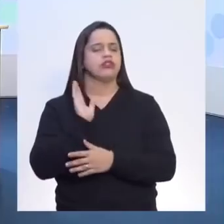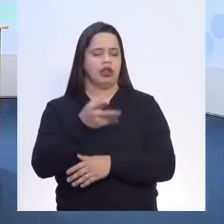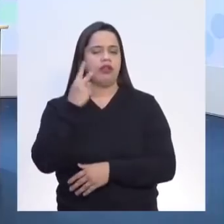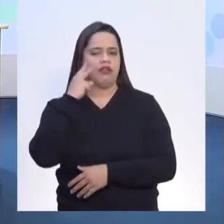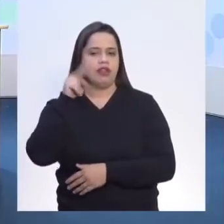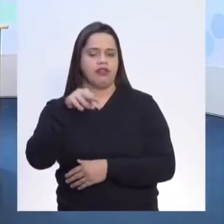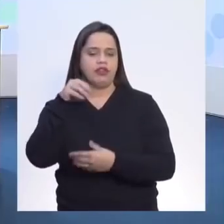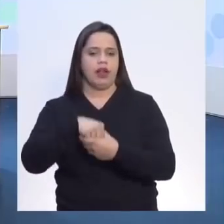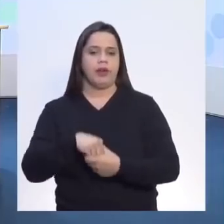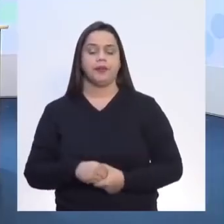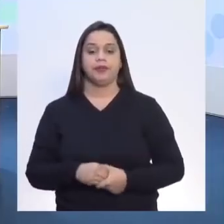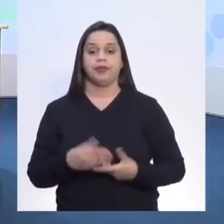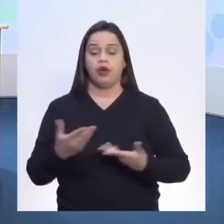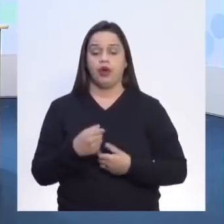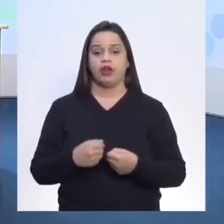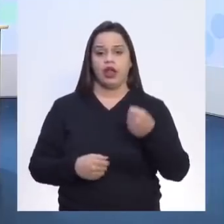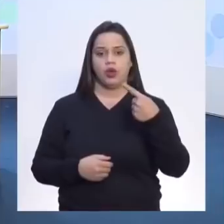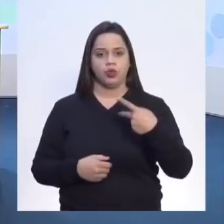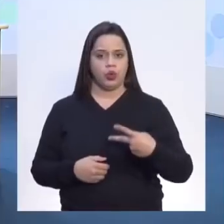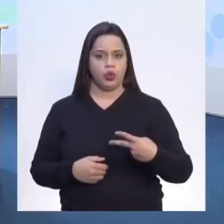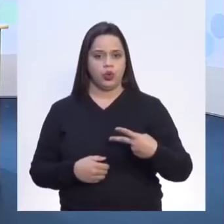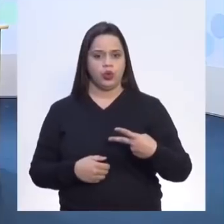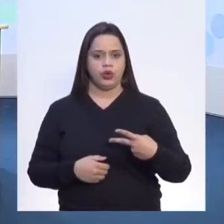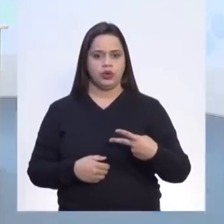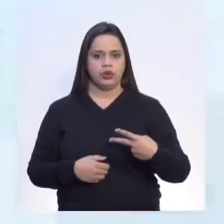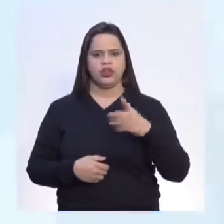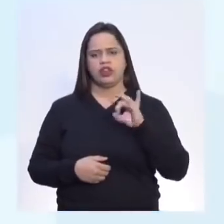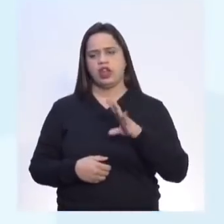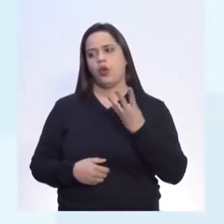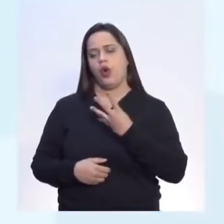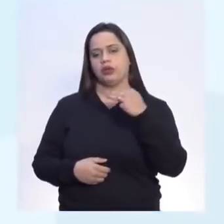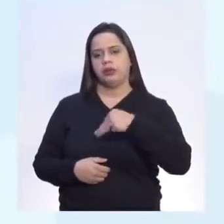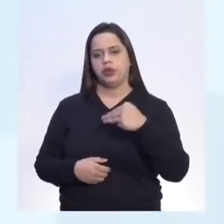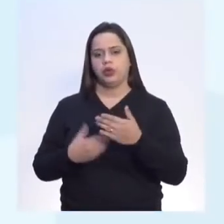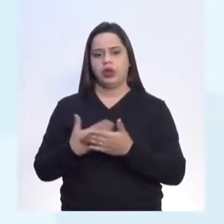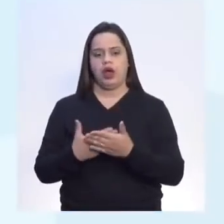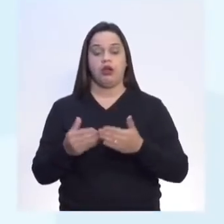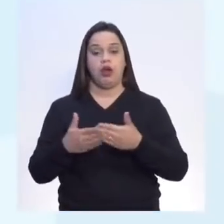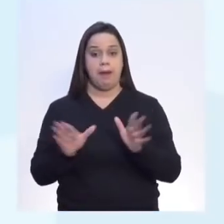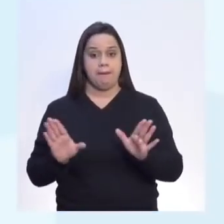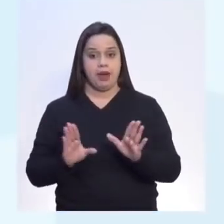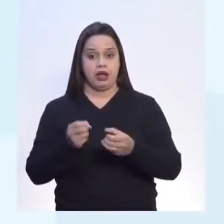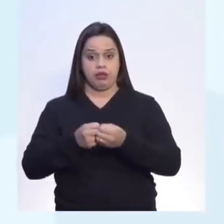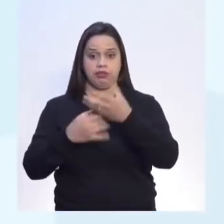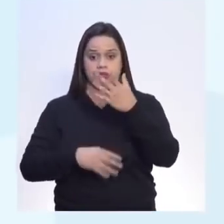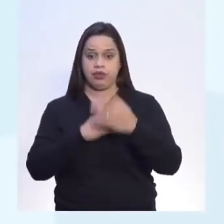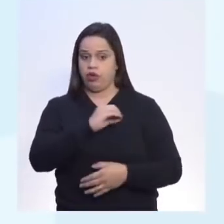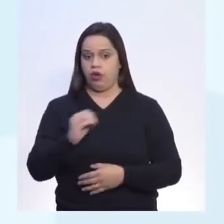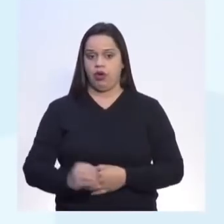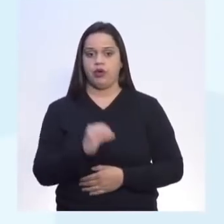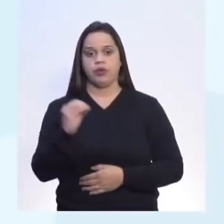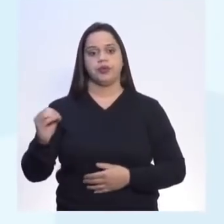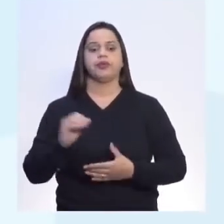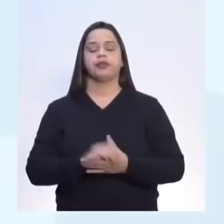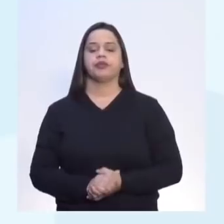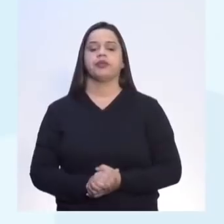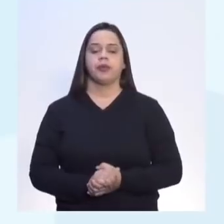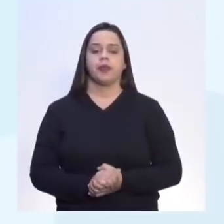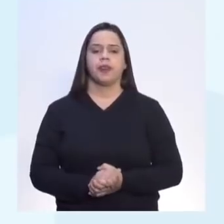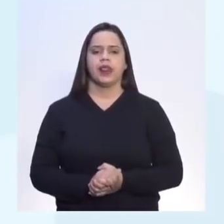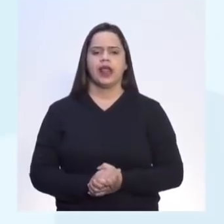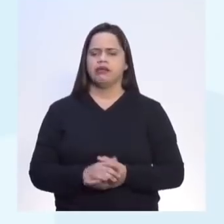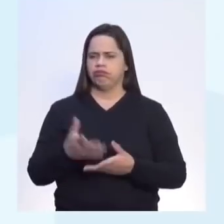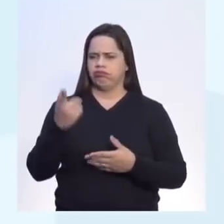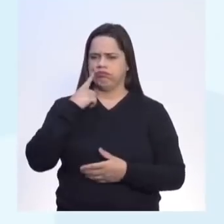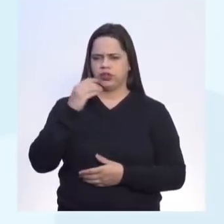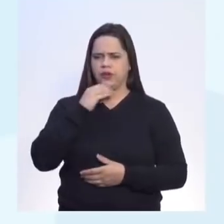temos a 1 e a 2. Vamos deixar aberto? Tem 4 minutinhos, vamos deixar aberto. Será que Visconde... Pode abrir o chat. Será